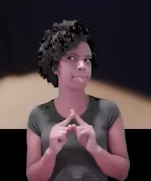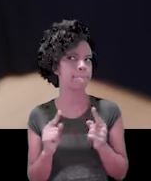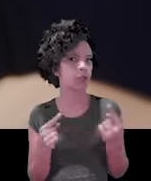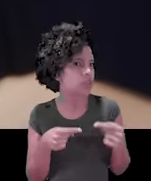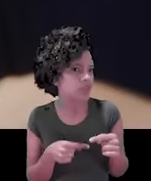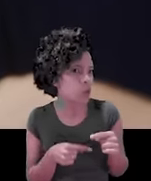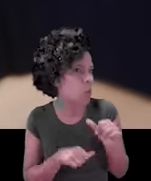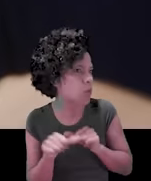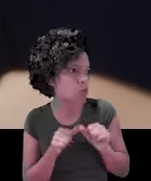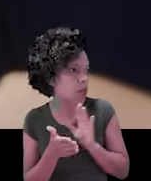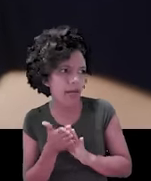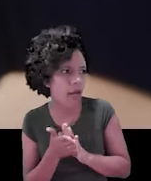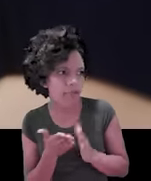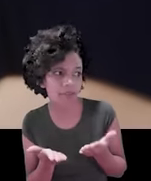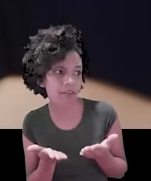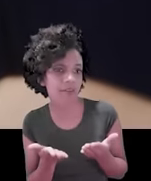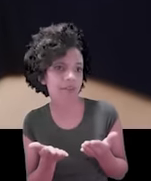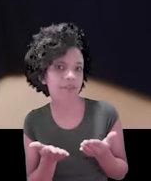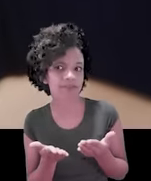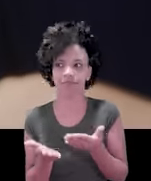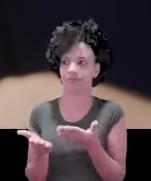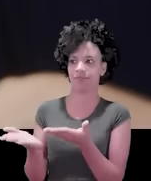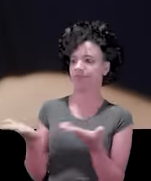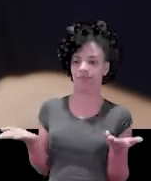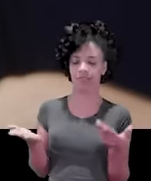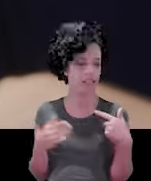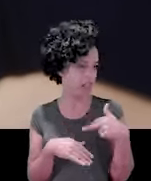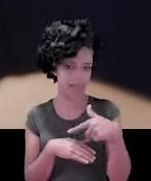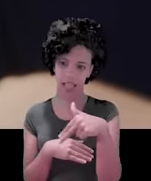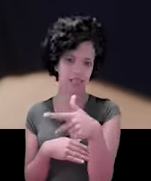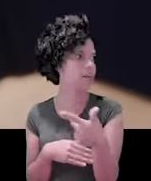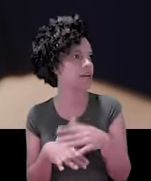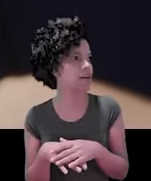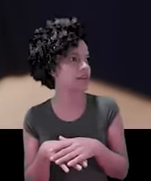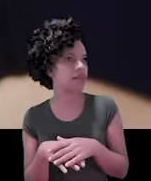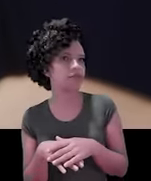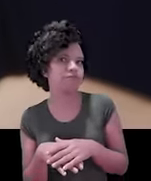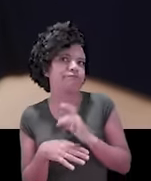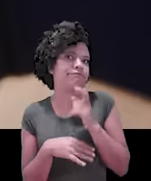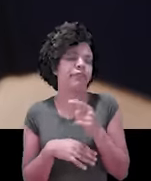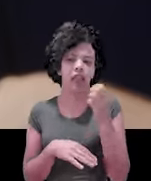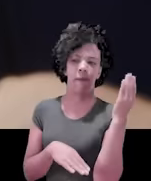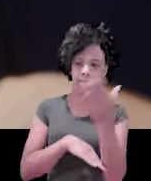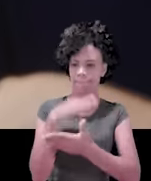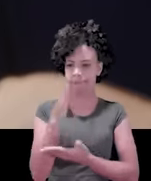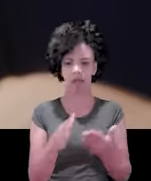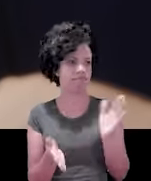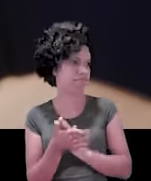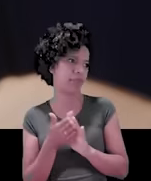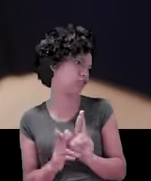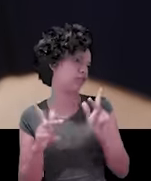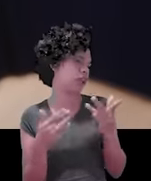a massa que tá filmando nada Fique sair de Acabei de andar diga uma floresta nada de diferente